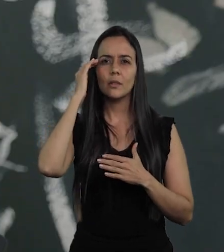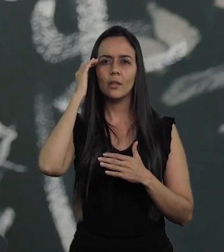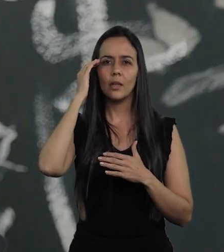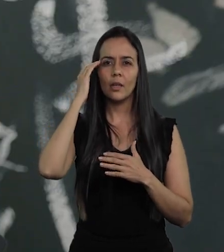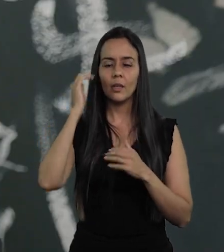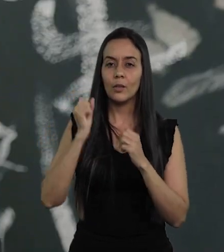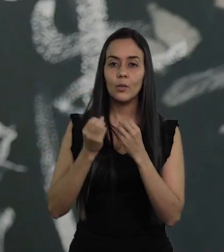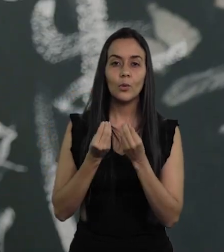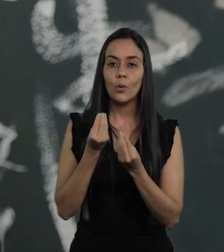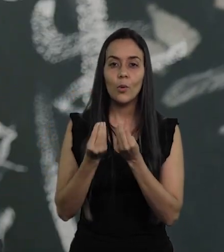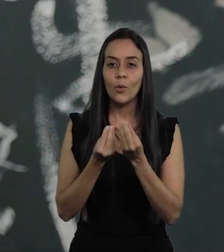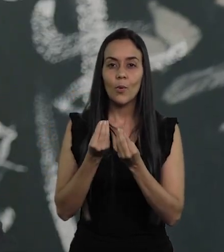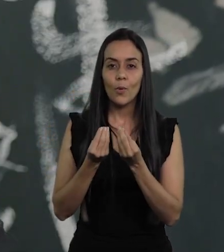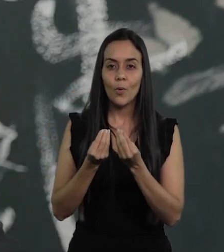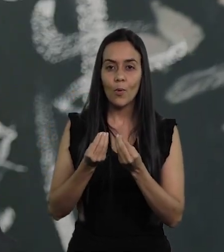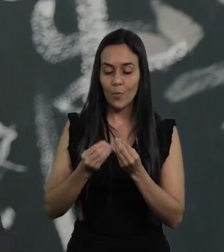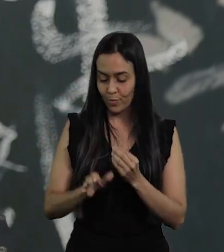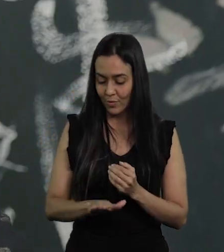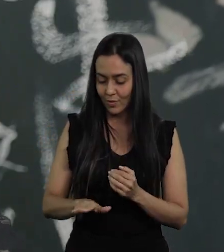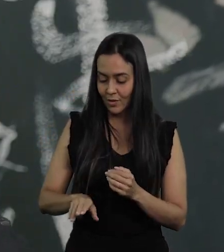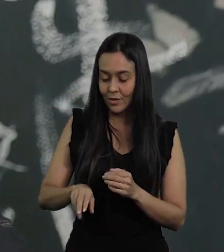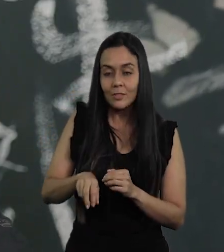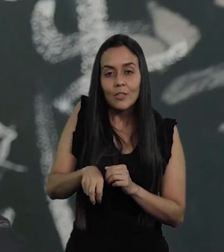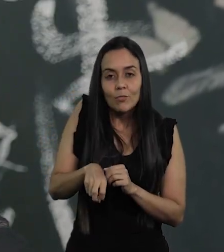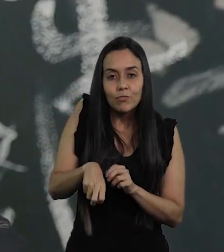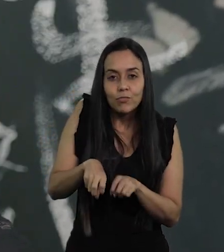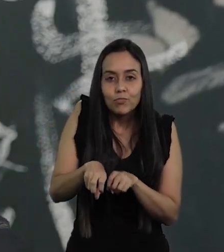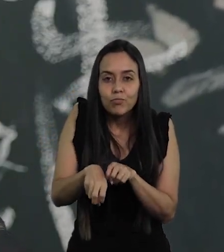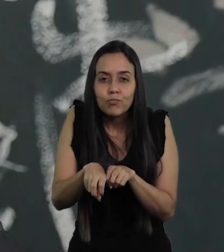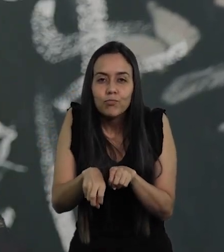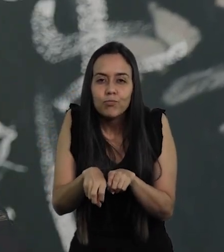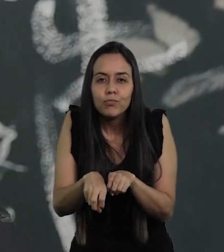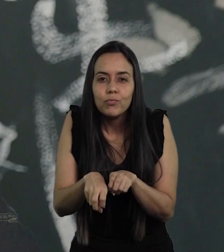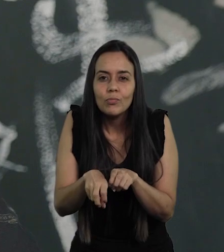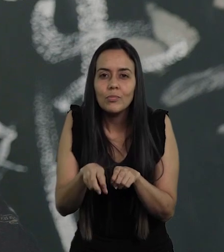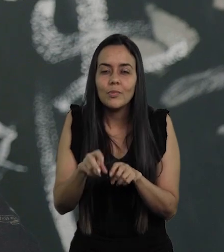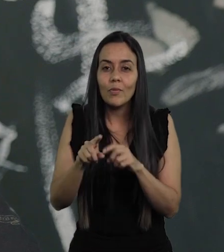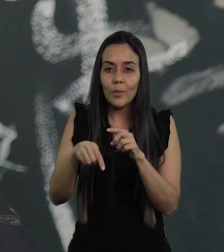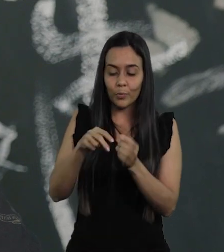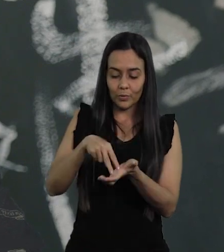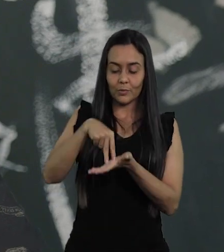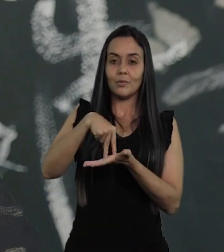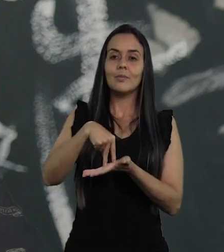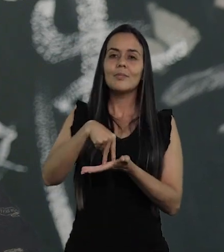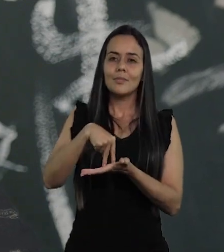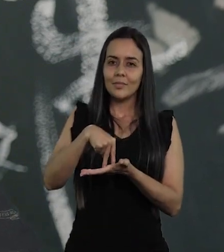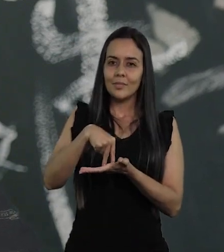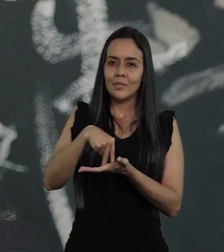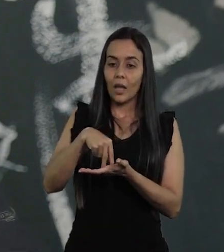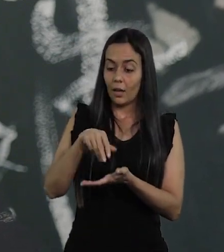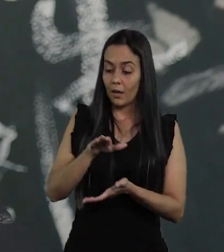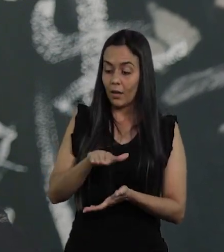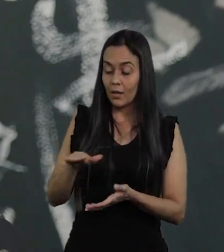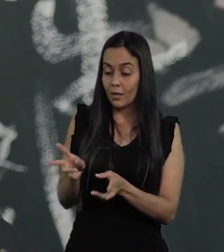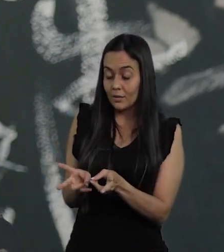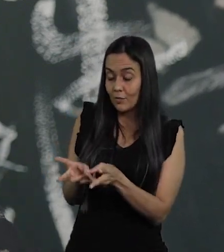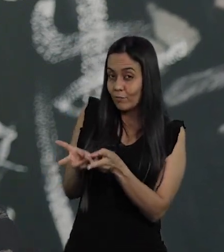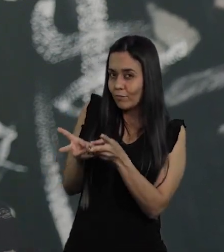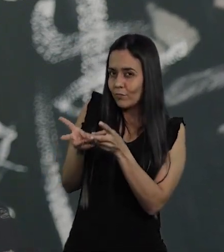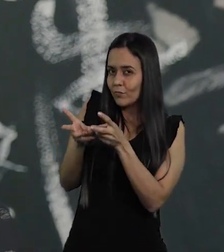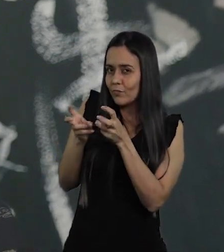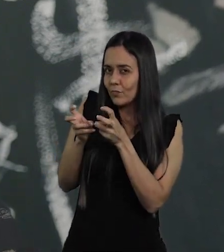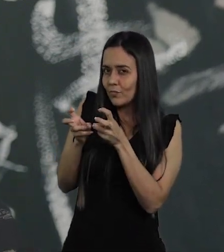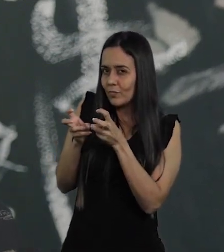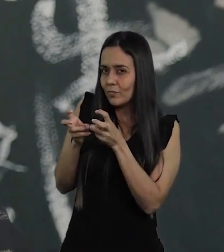isso que acontece com o nenê, né? Que nasce uma massa, né? Agora, eu com a minha idade, também o tônus ele